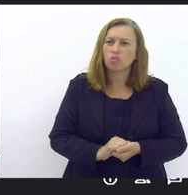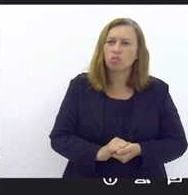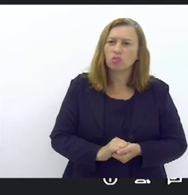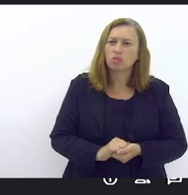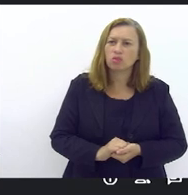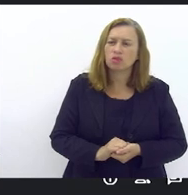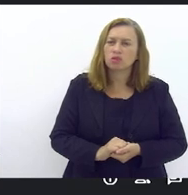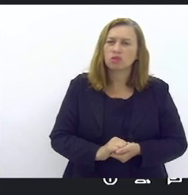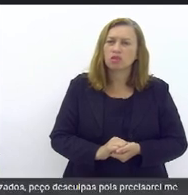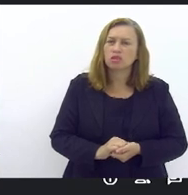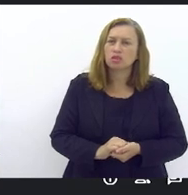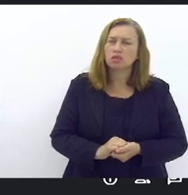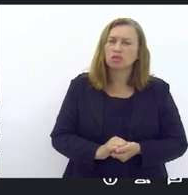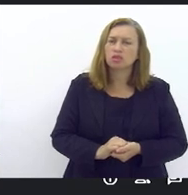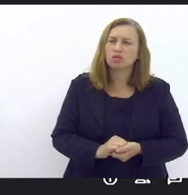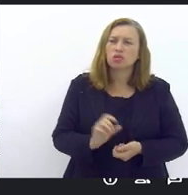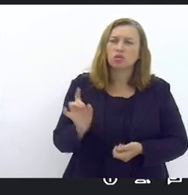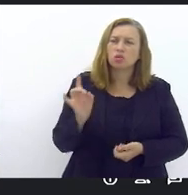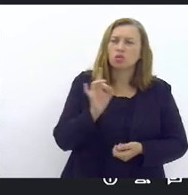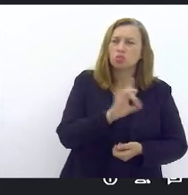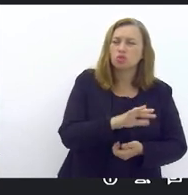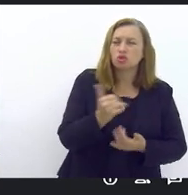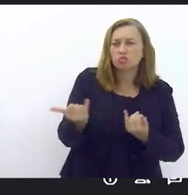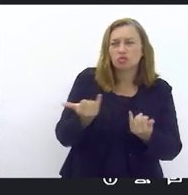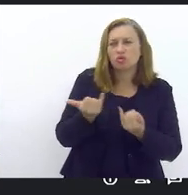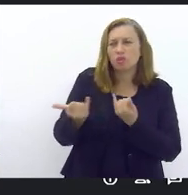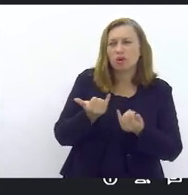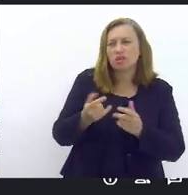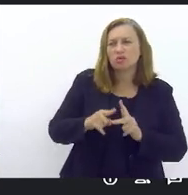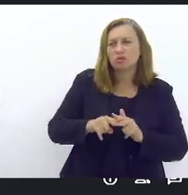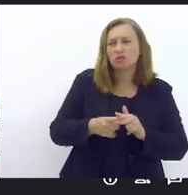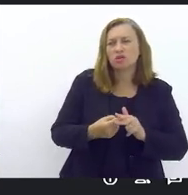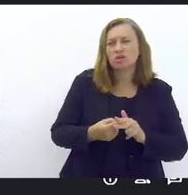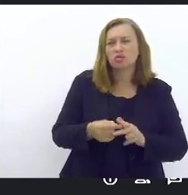dado os últimos dois, as últimas duas correções no piso.